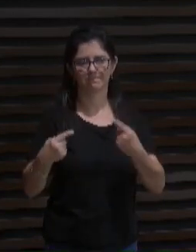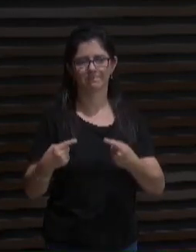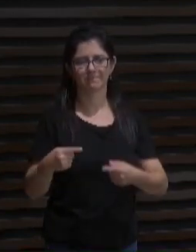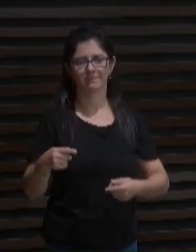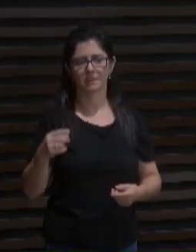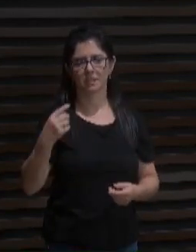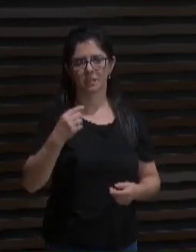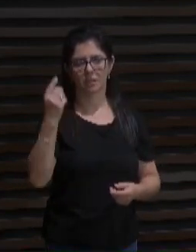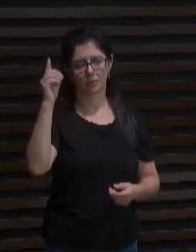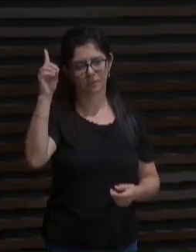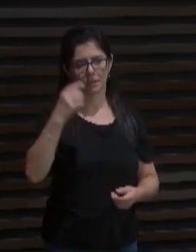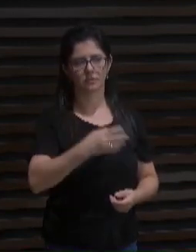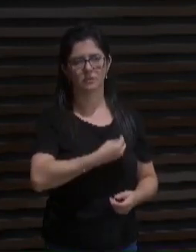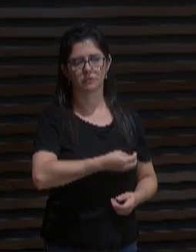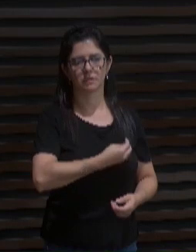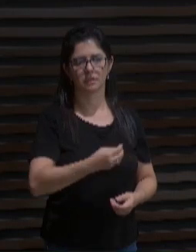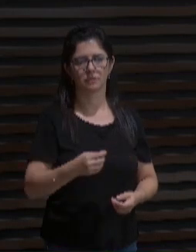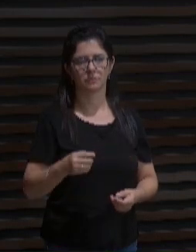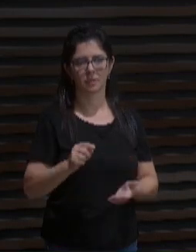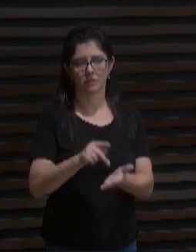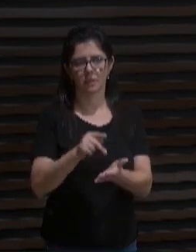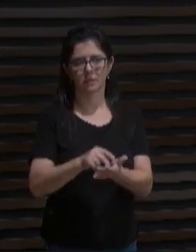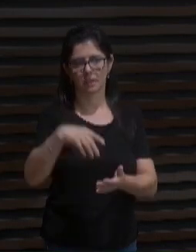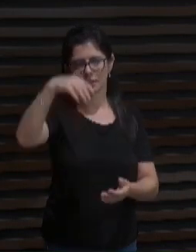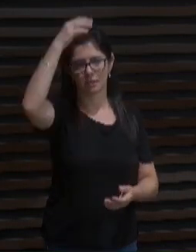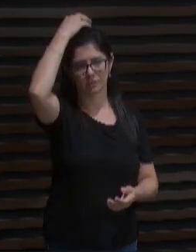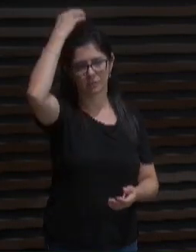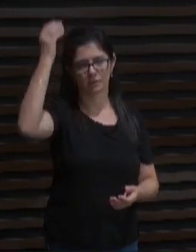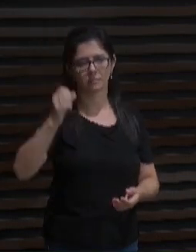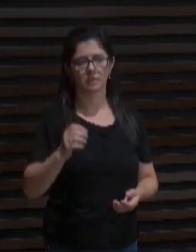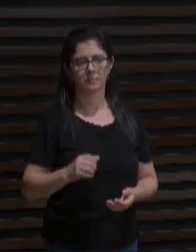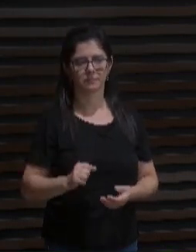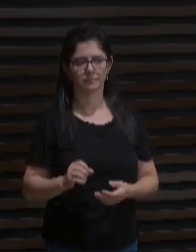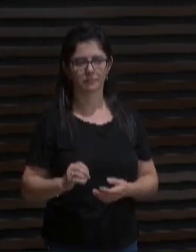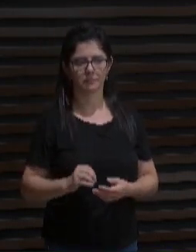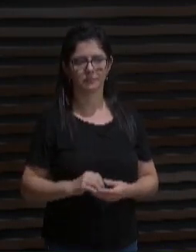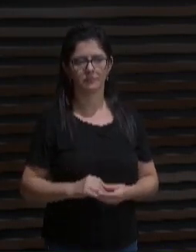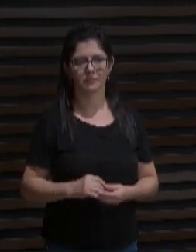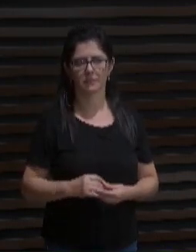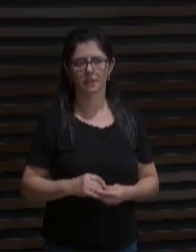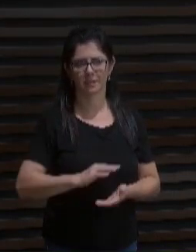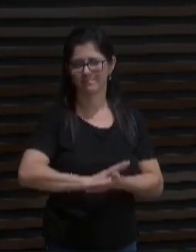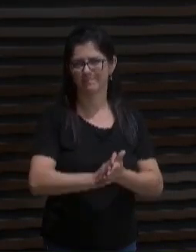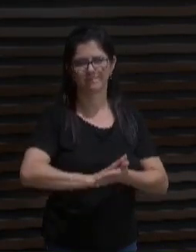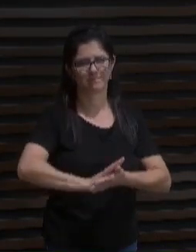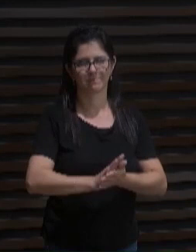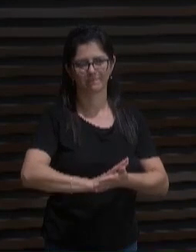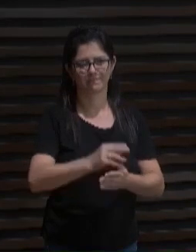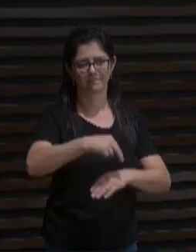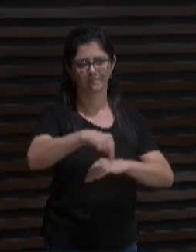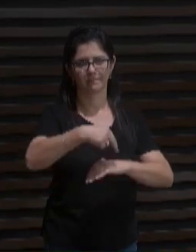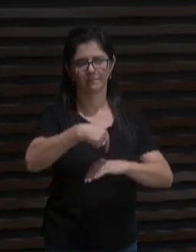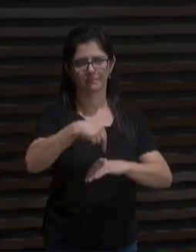Verdade é, Senhor, que os reis da Assíria assolaram todas as nações e suas terras e lançaram